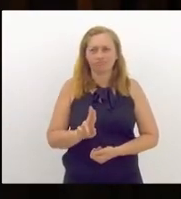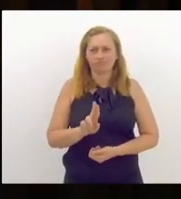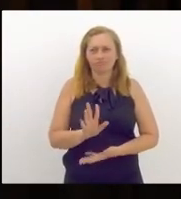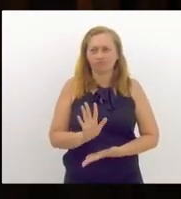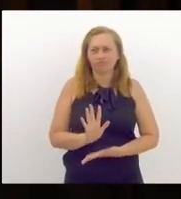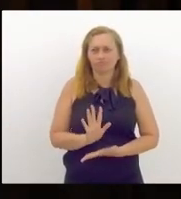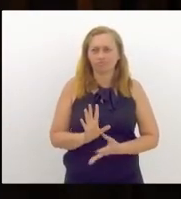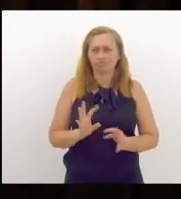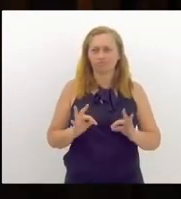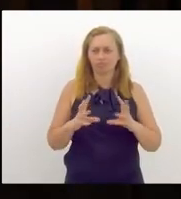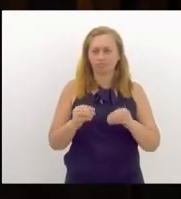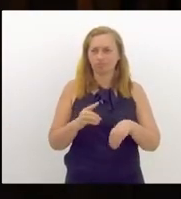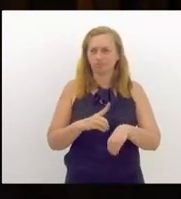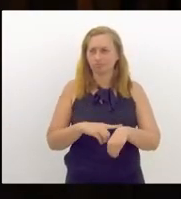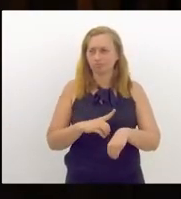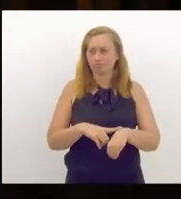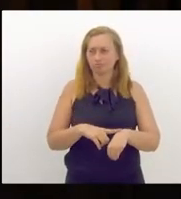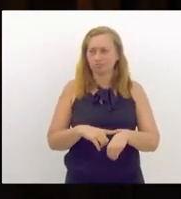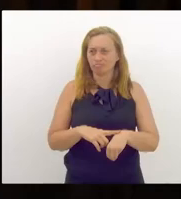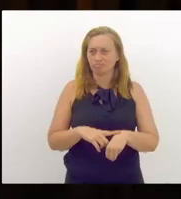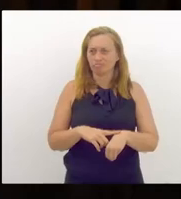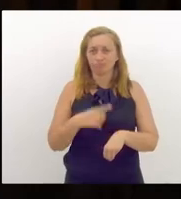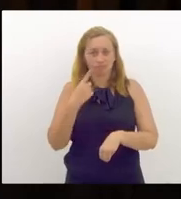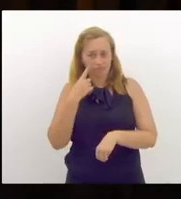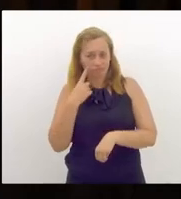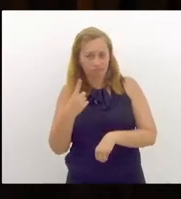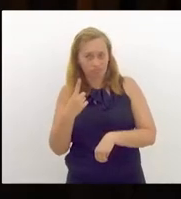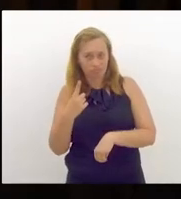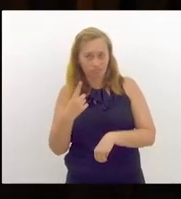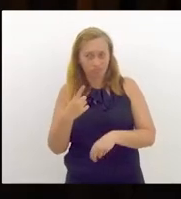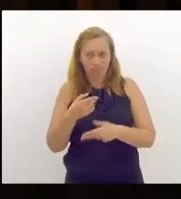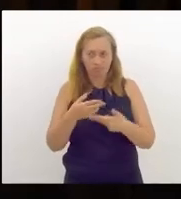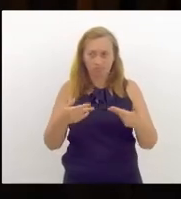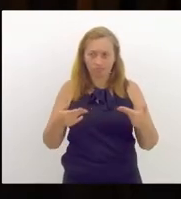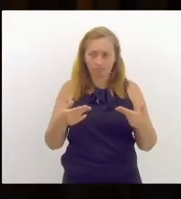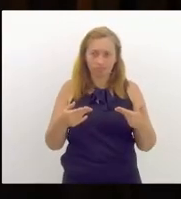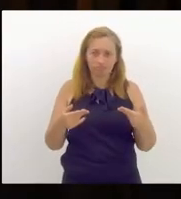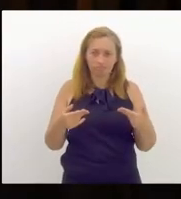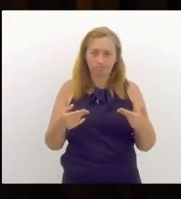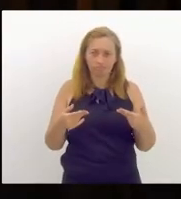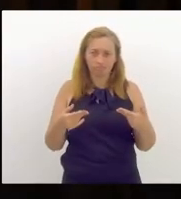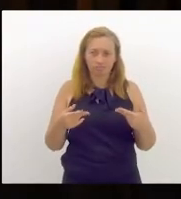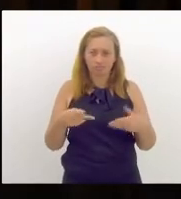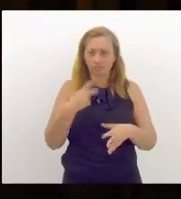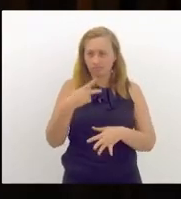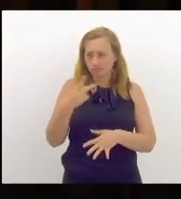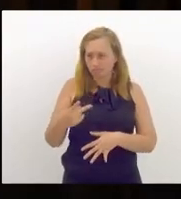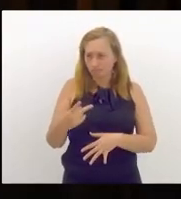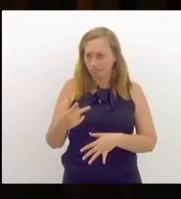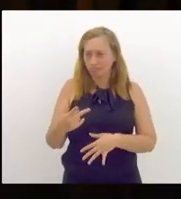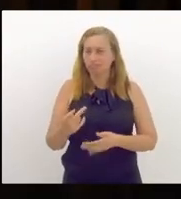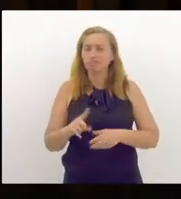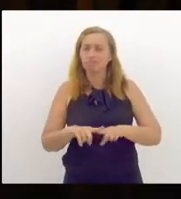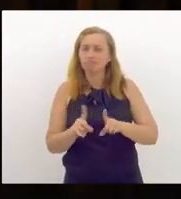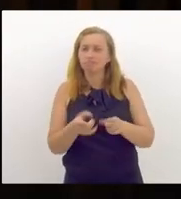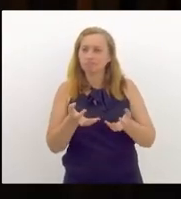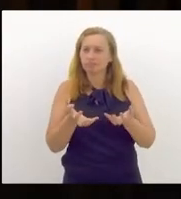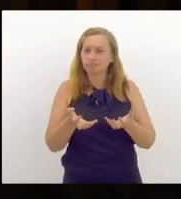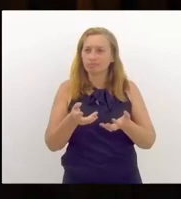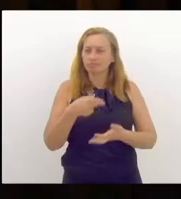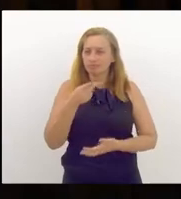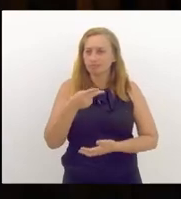todo tempo que eu ouvia aqui das saudações anteriores mas quero dizer